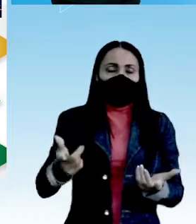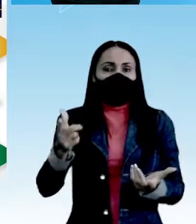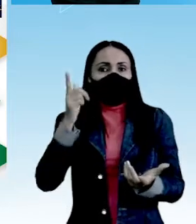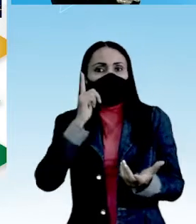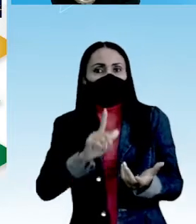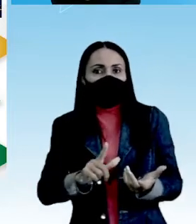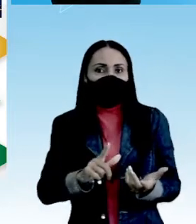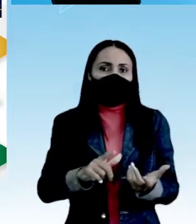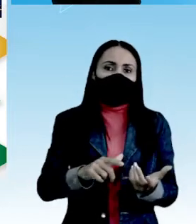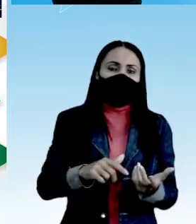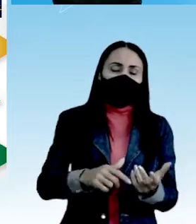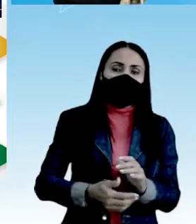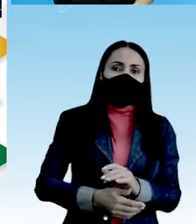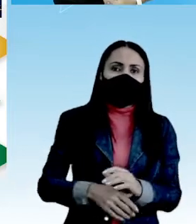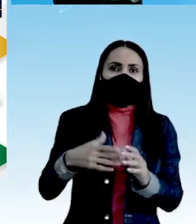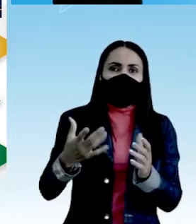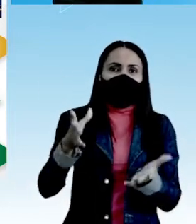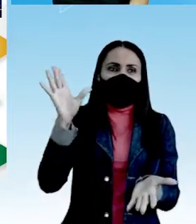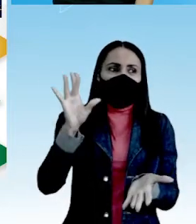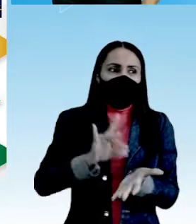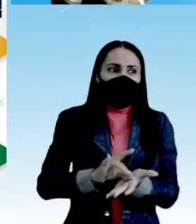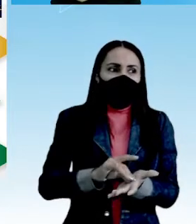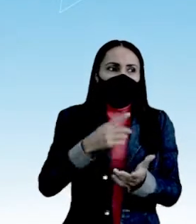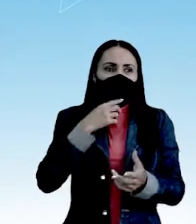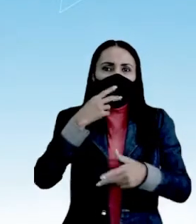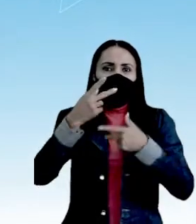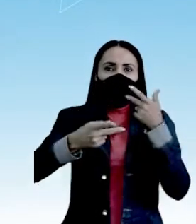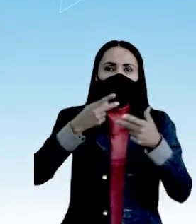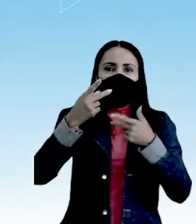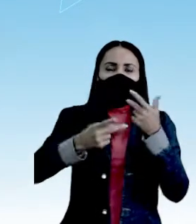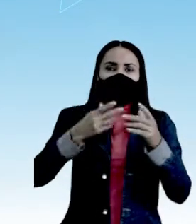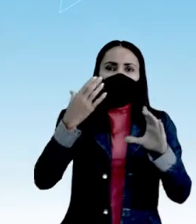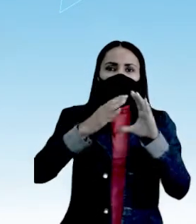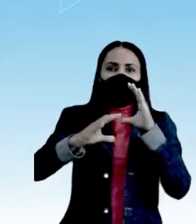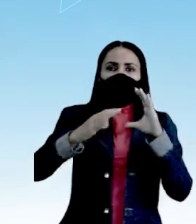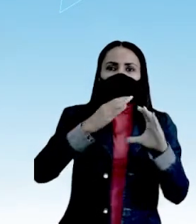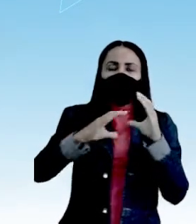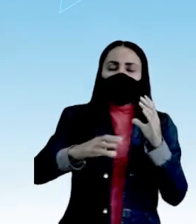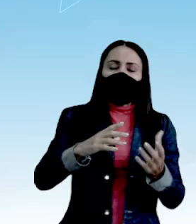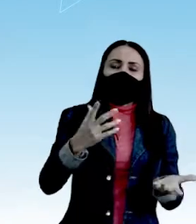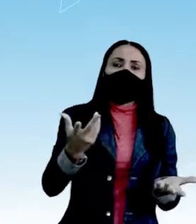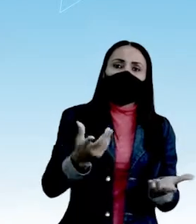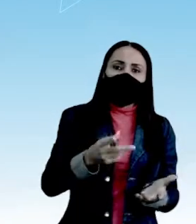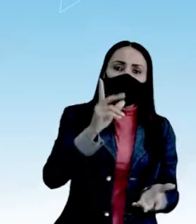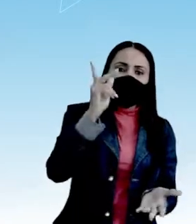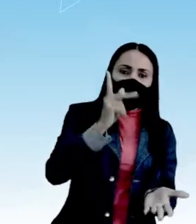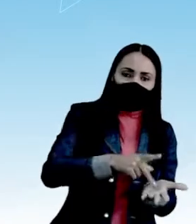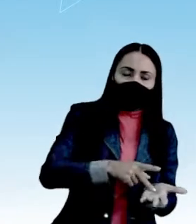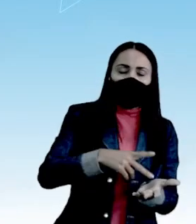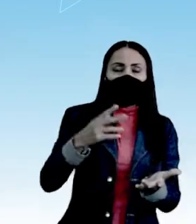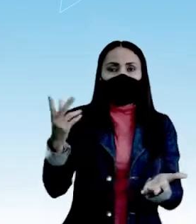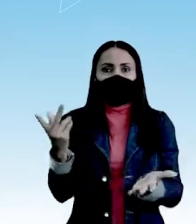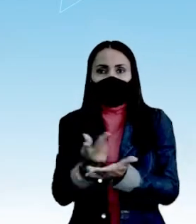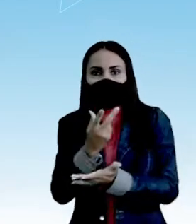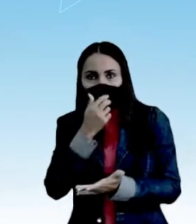de batalha, de afirmar, de mostrar sua voz, de cantar o que acha certo, o que acha errado. Então, foi também uma das